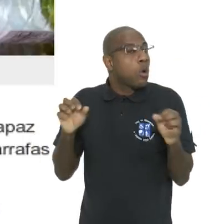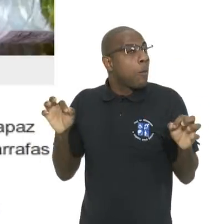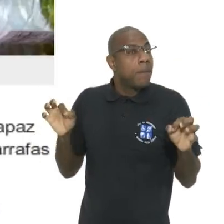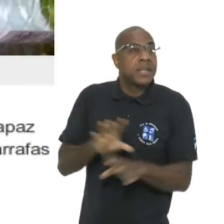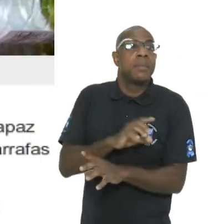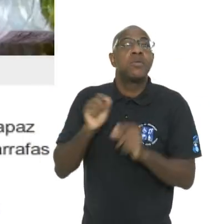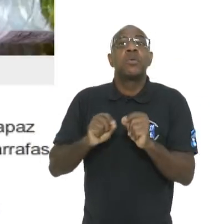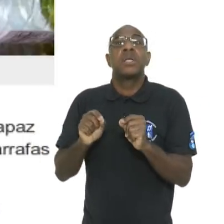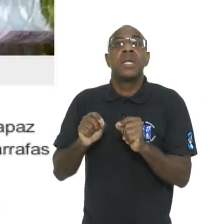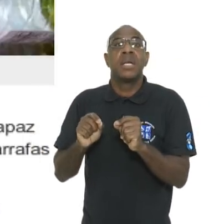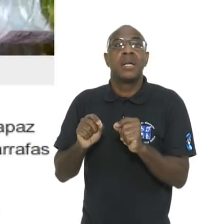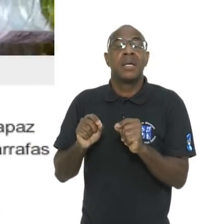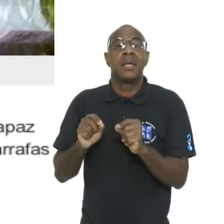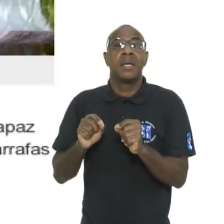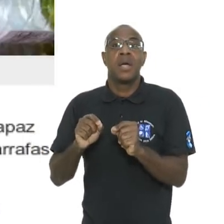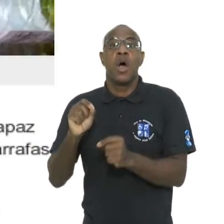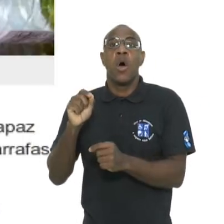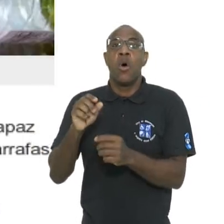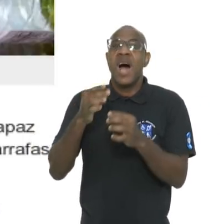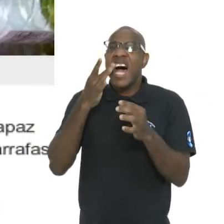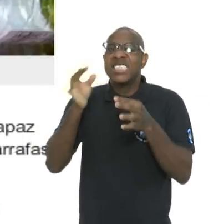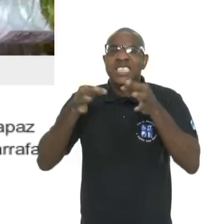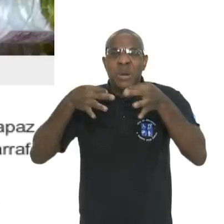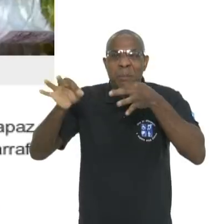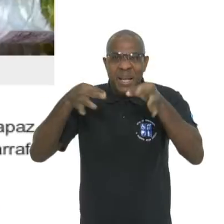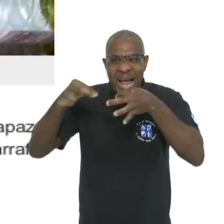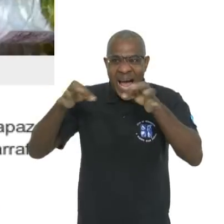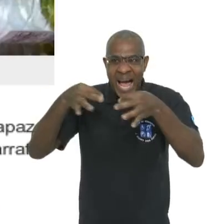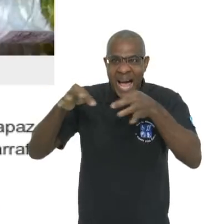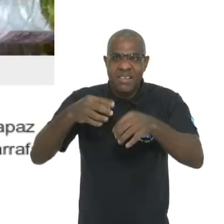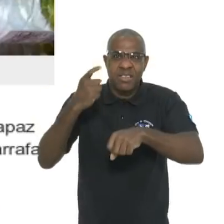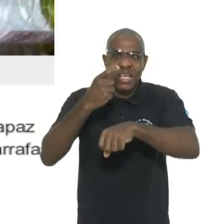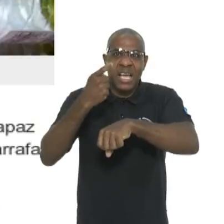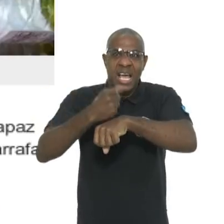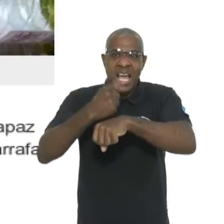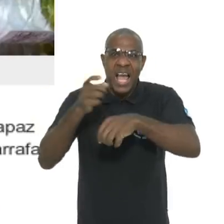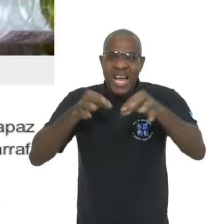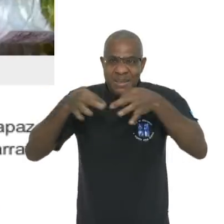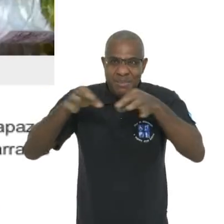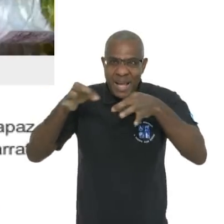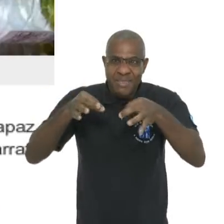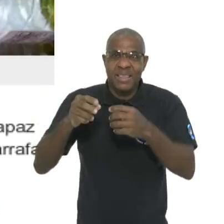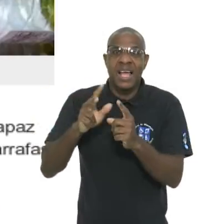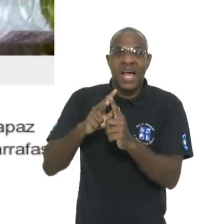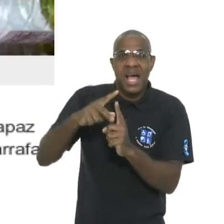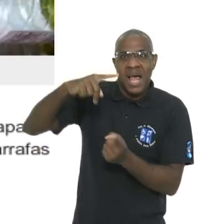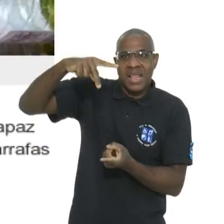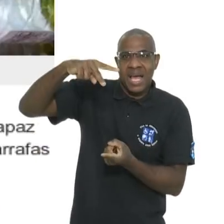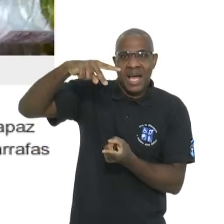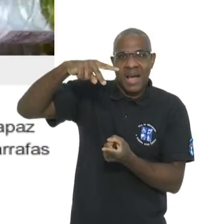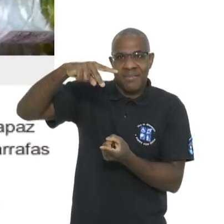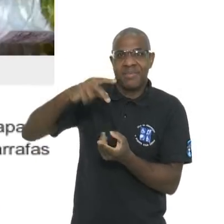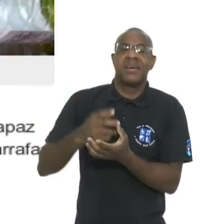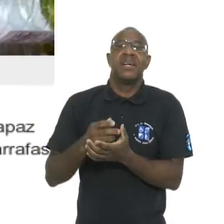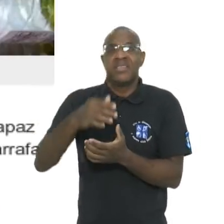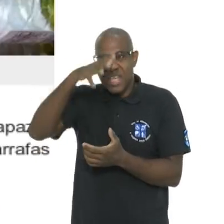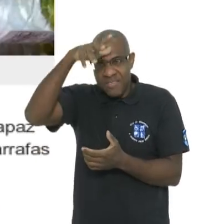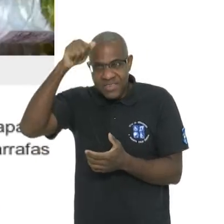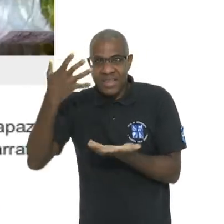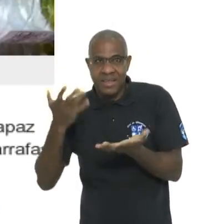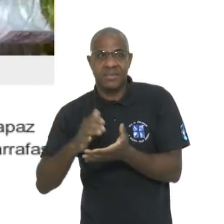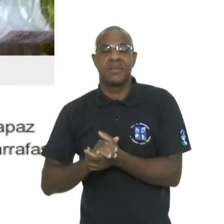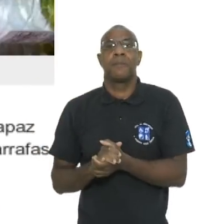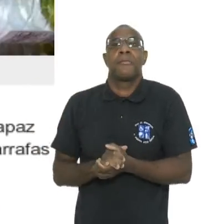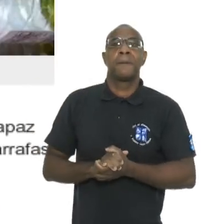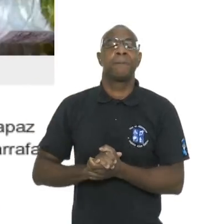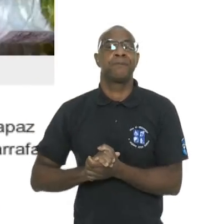o polietileno, o plástico do qual são feitas as garrafas PET, um dos problemas mais graves de